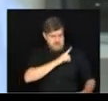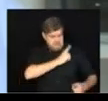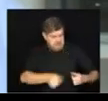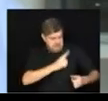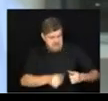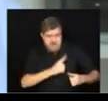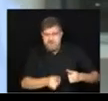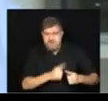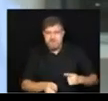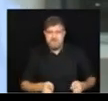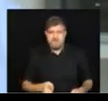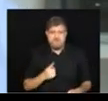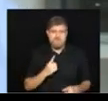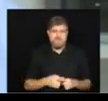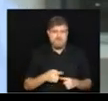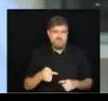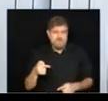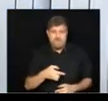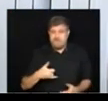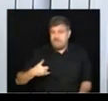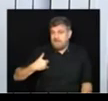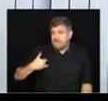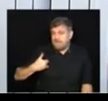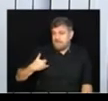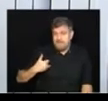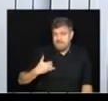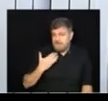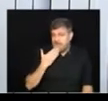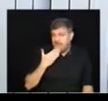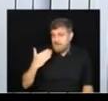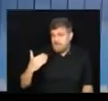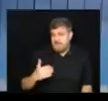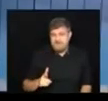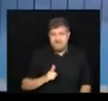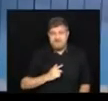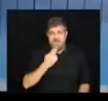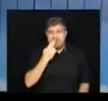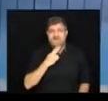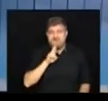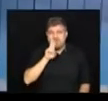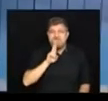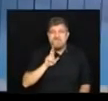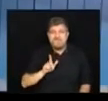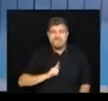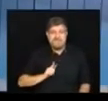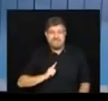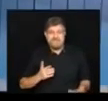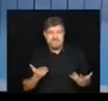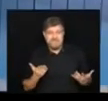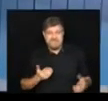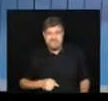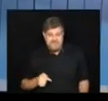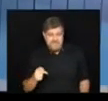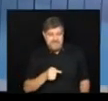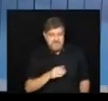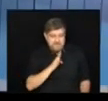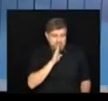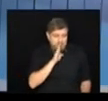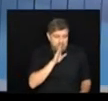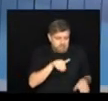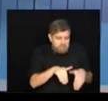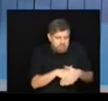fogo, mas Até precisamos porque ter nessa uma idade a linha. criança ainda não pede, né, doutor? Um Nem sorvete. pede, Você é, não incentivar, ela não está pedindo